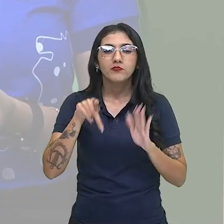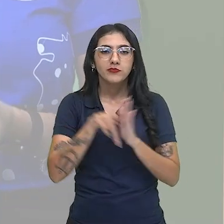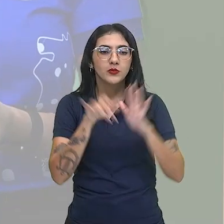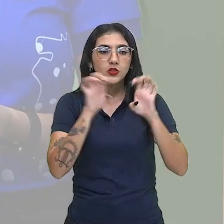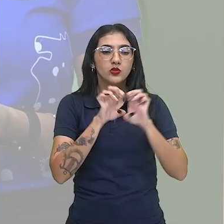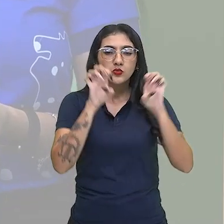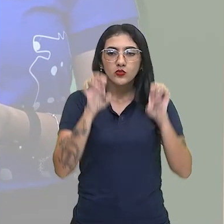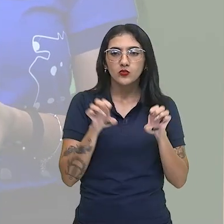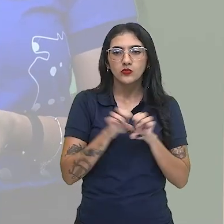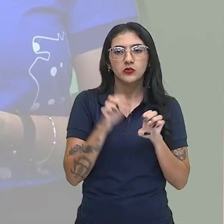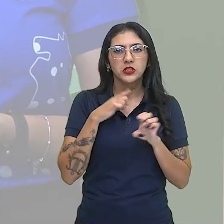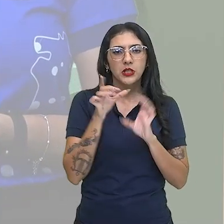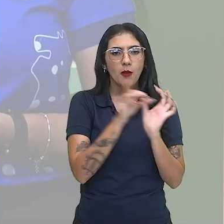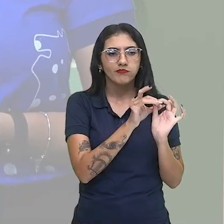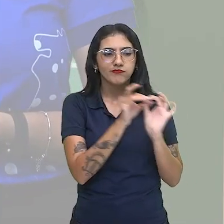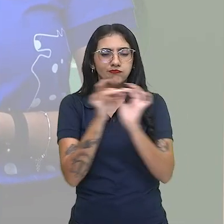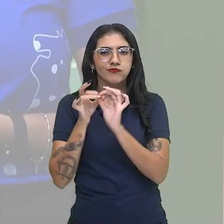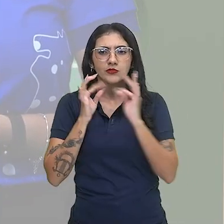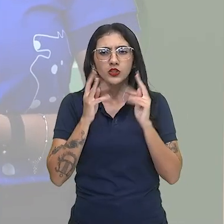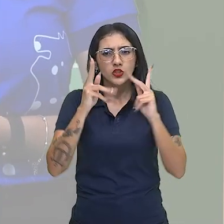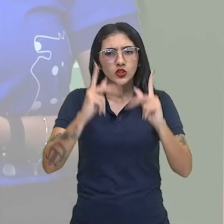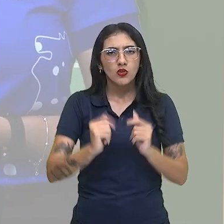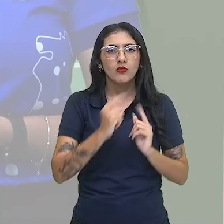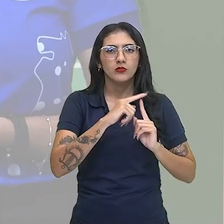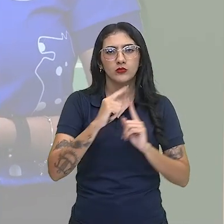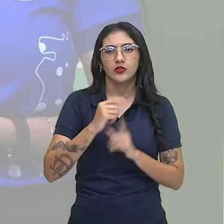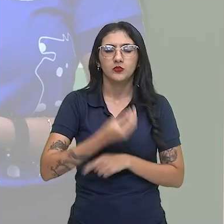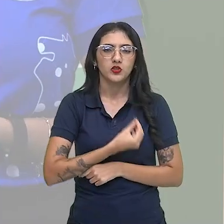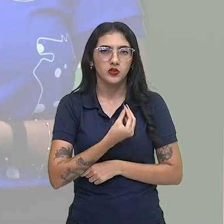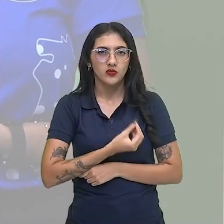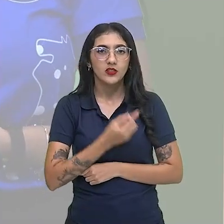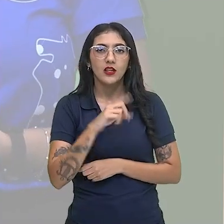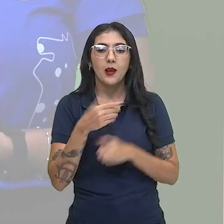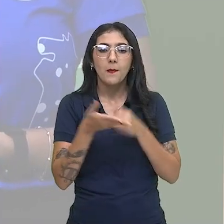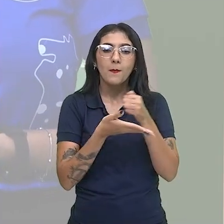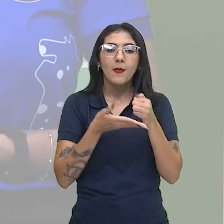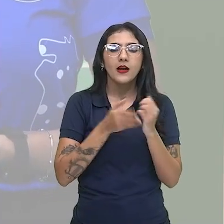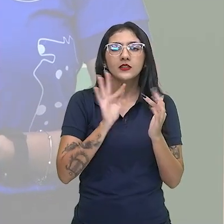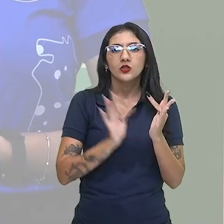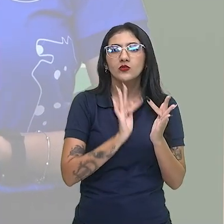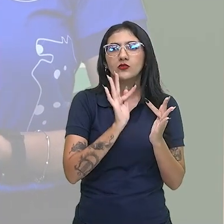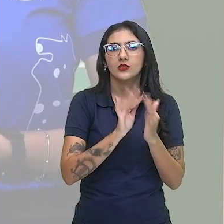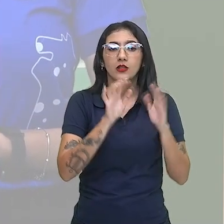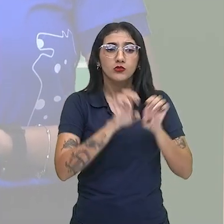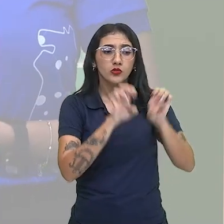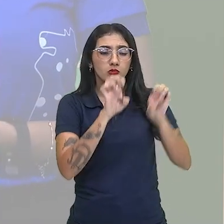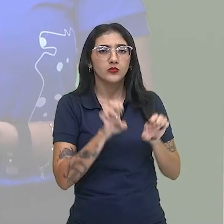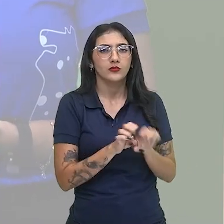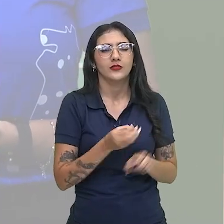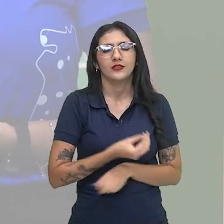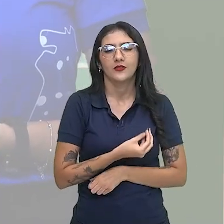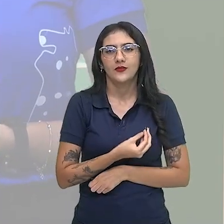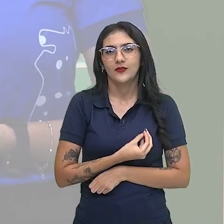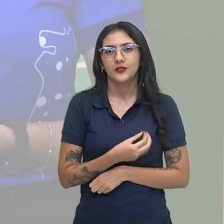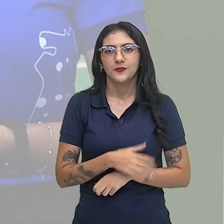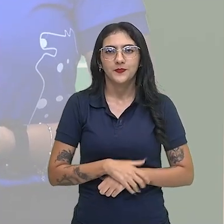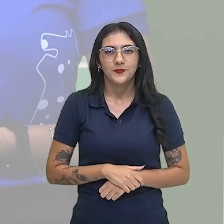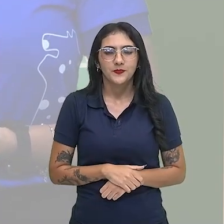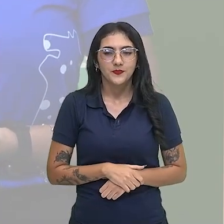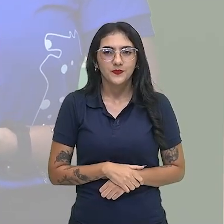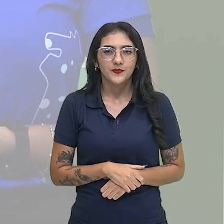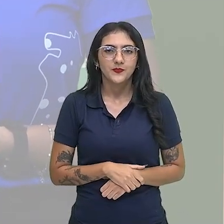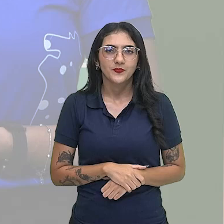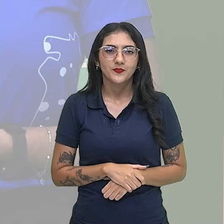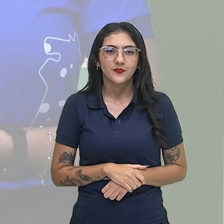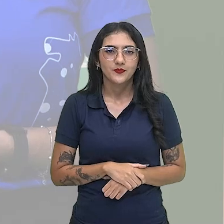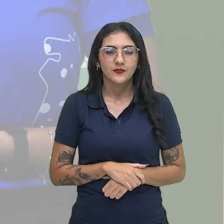une, todos os seres vivos apresentam ela como sua unidade básica, funcional e estrutural. E o que nós